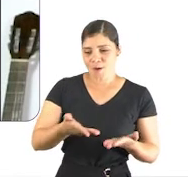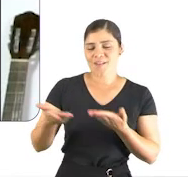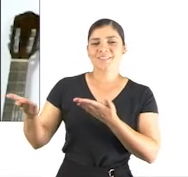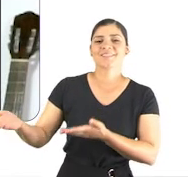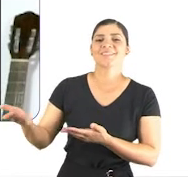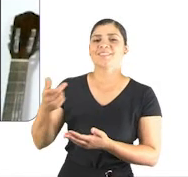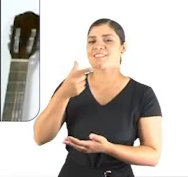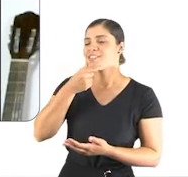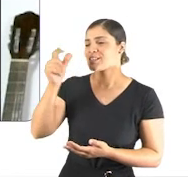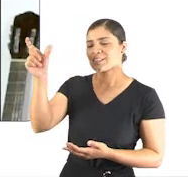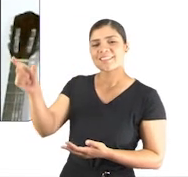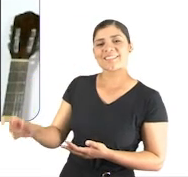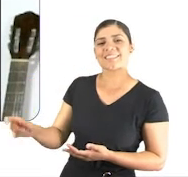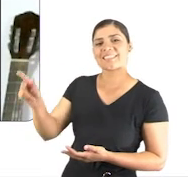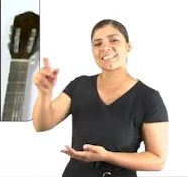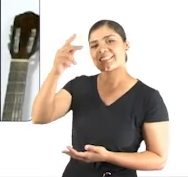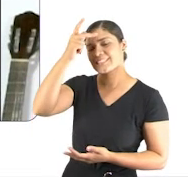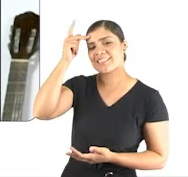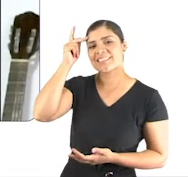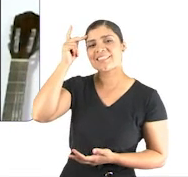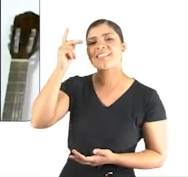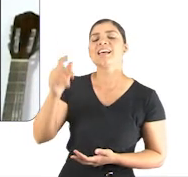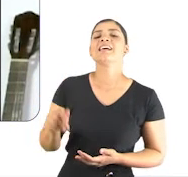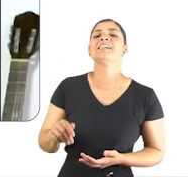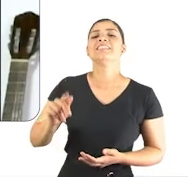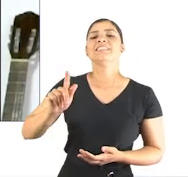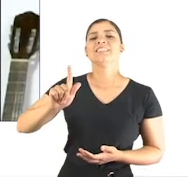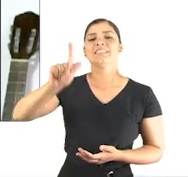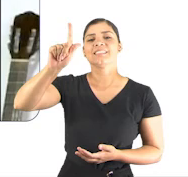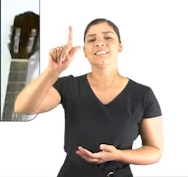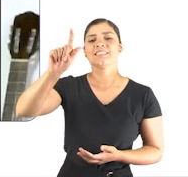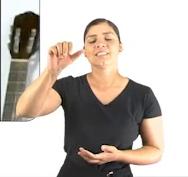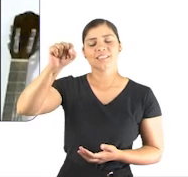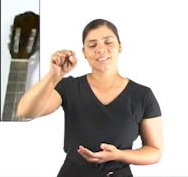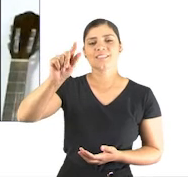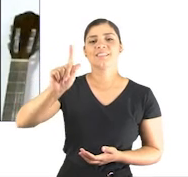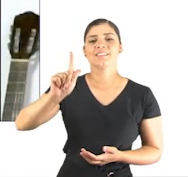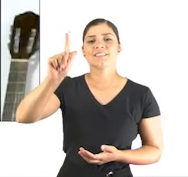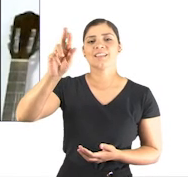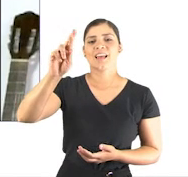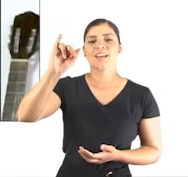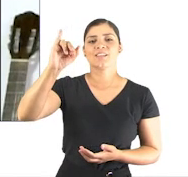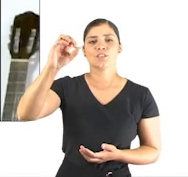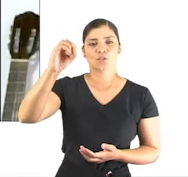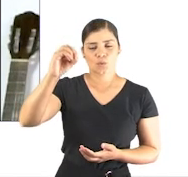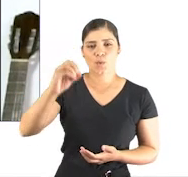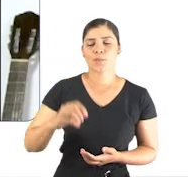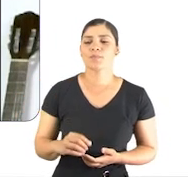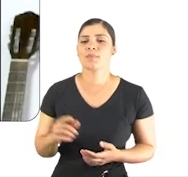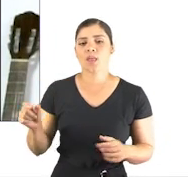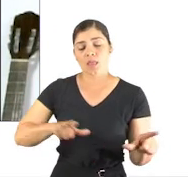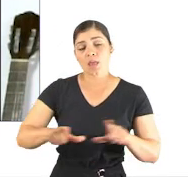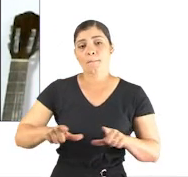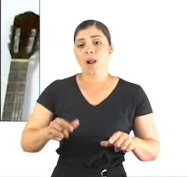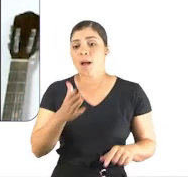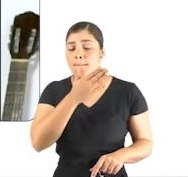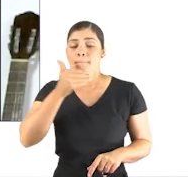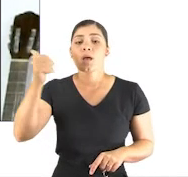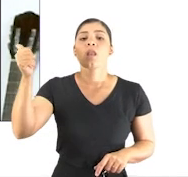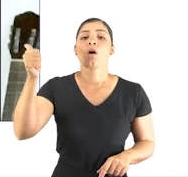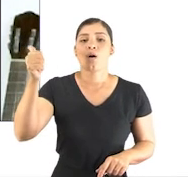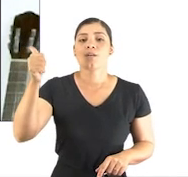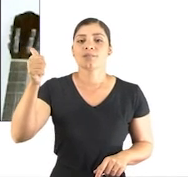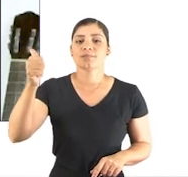Sérgio aí, comentários finais aí para a gente trabalhar nesse sentido de melhorar aí essa